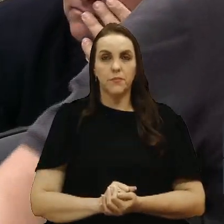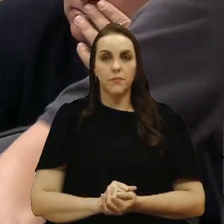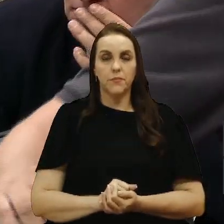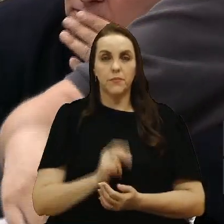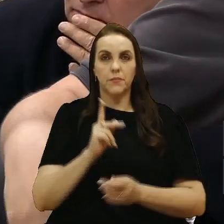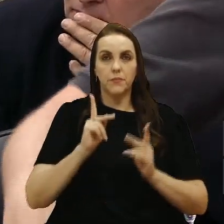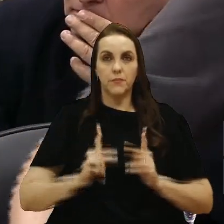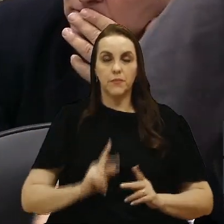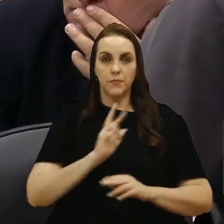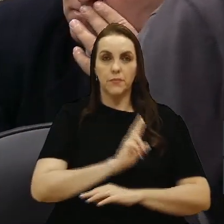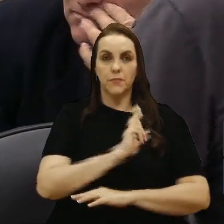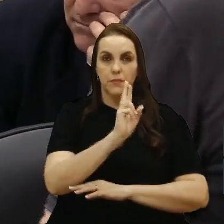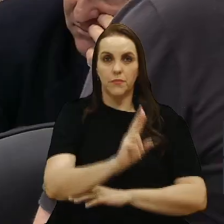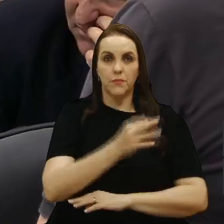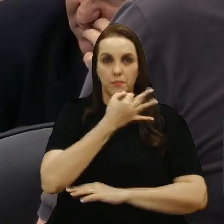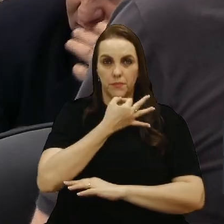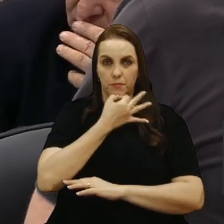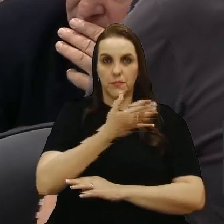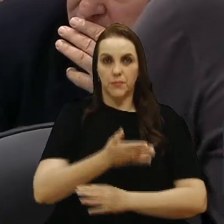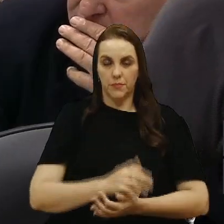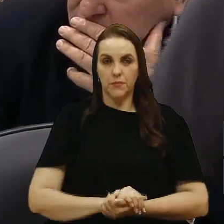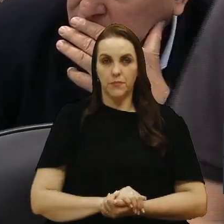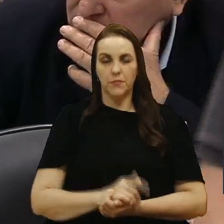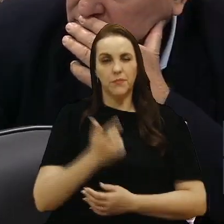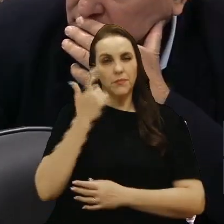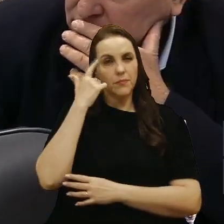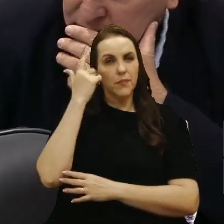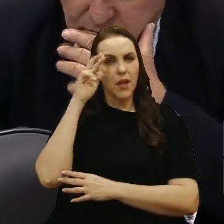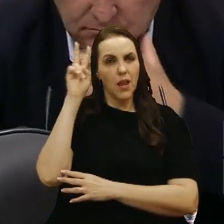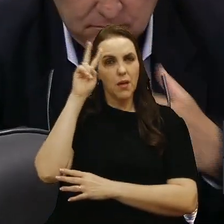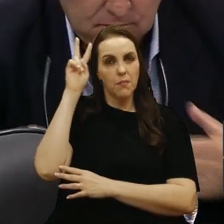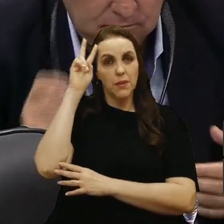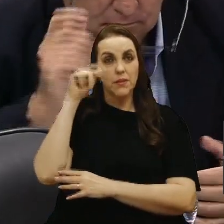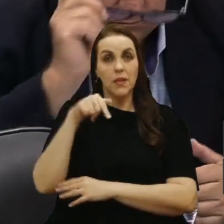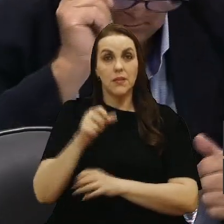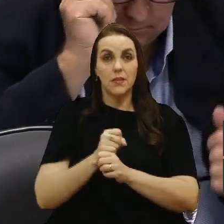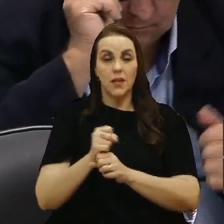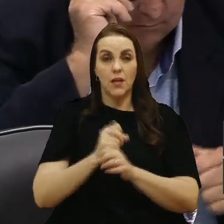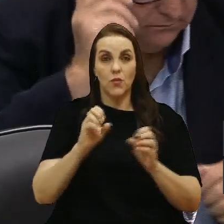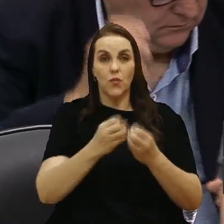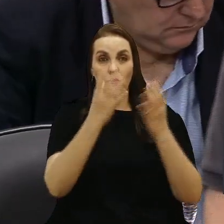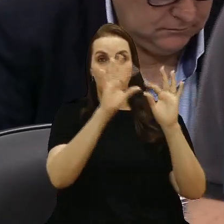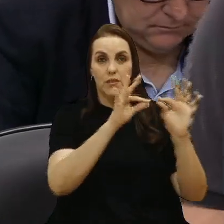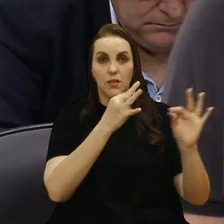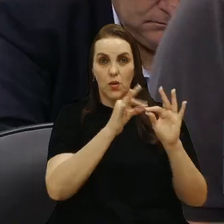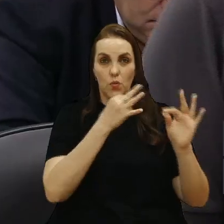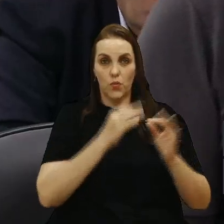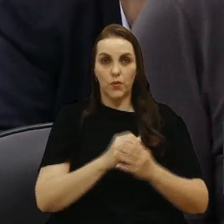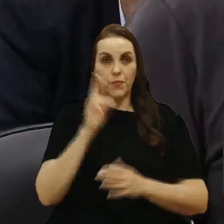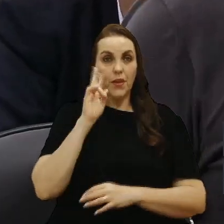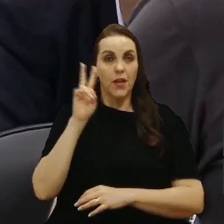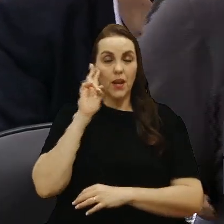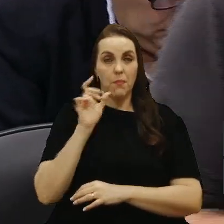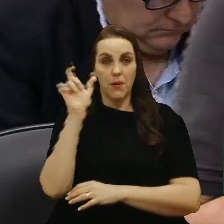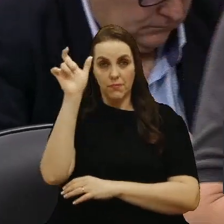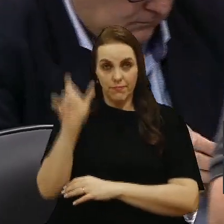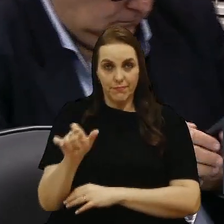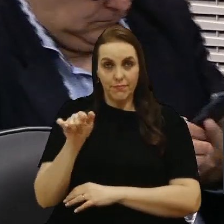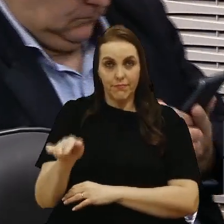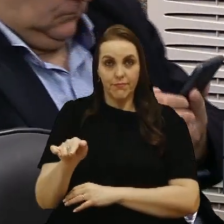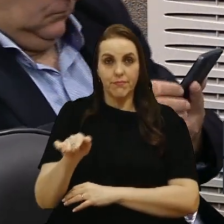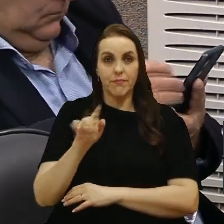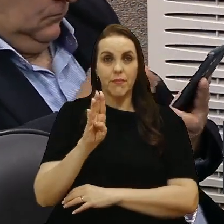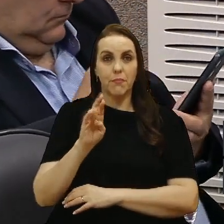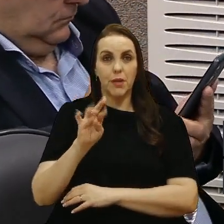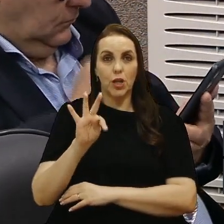representou para Caxias do Sul, me veio na memória esse ano da Festa da Uva. E lembrei do Fernando Bertotto, que por 3